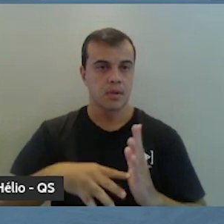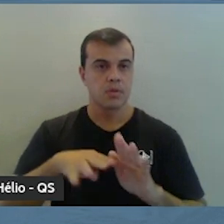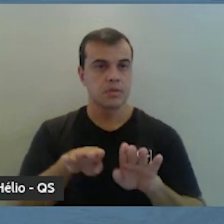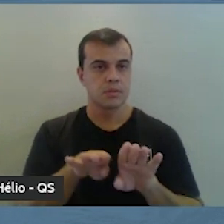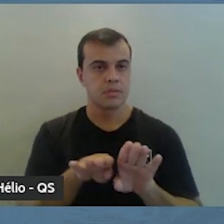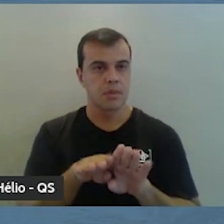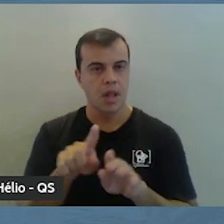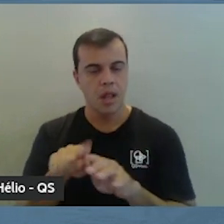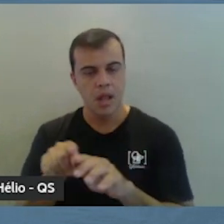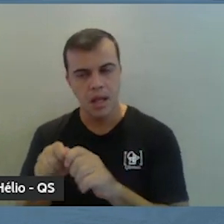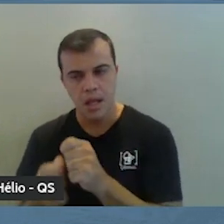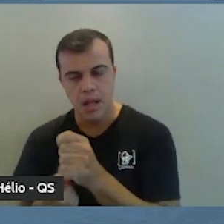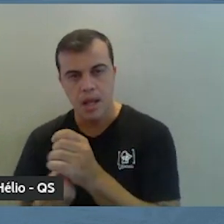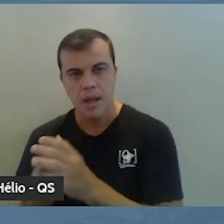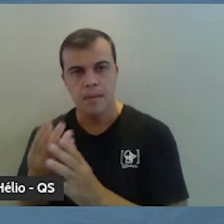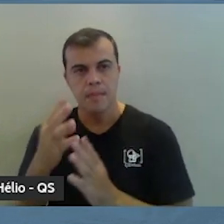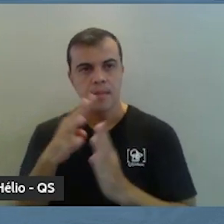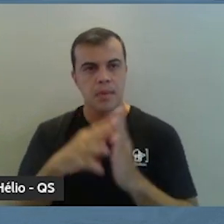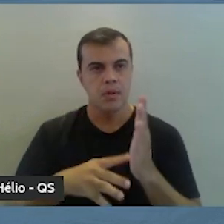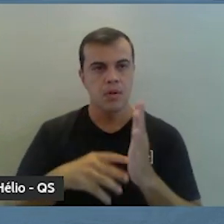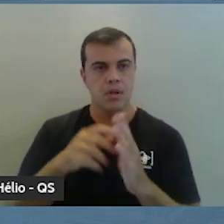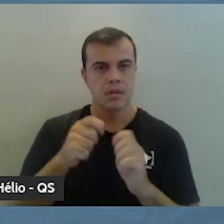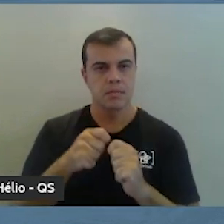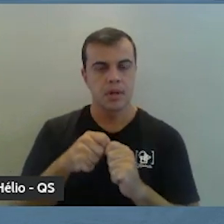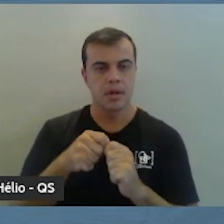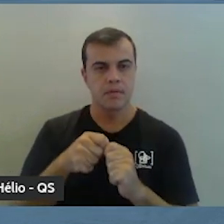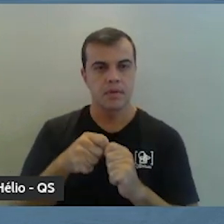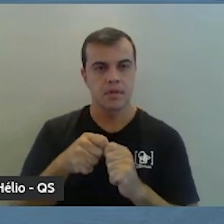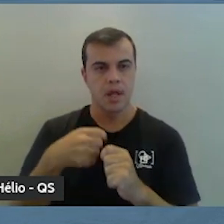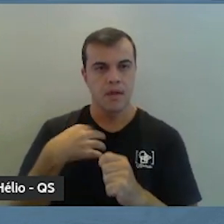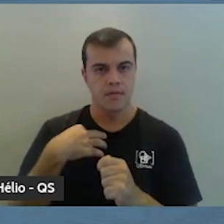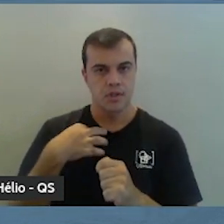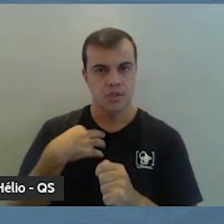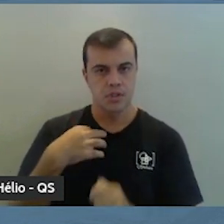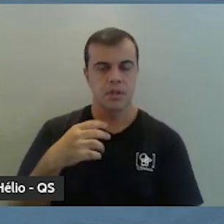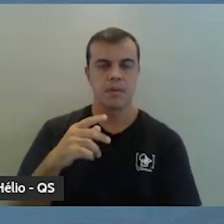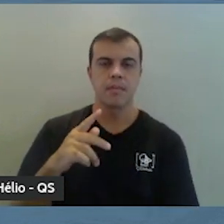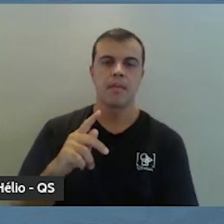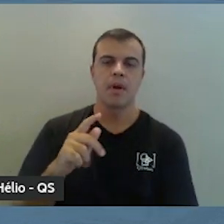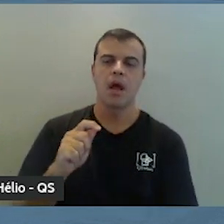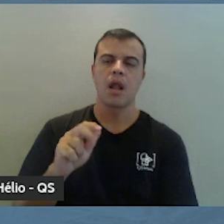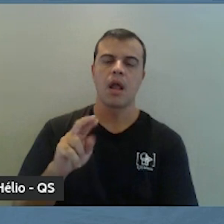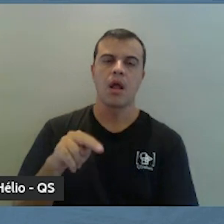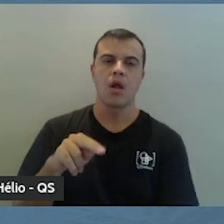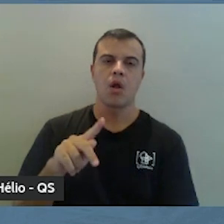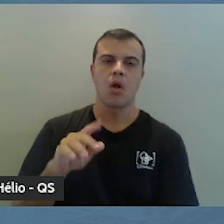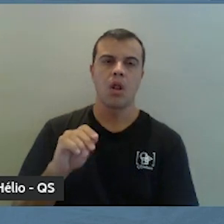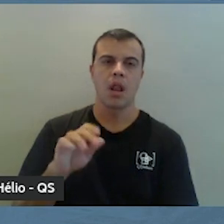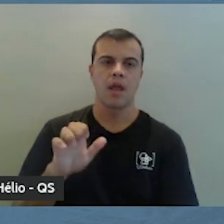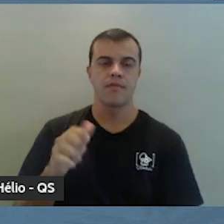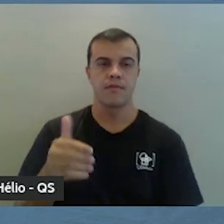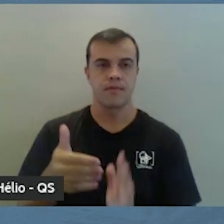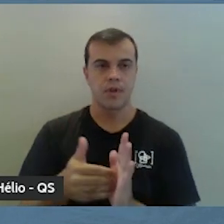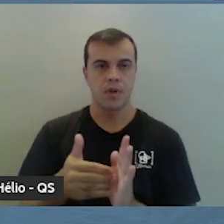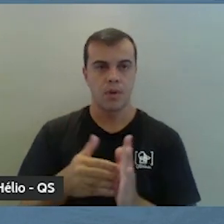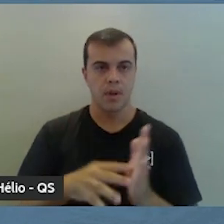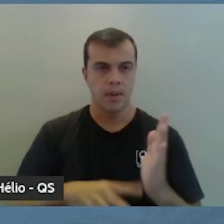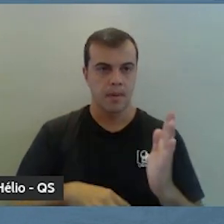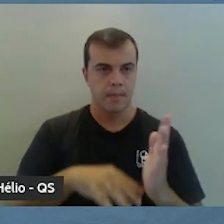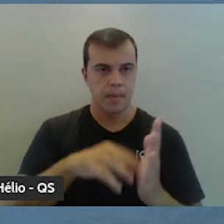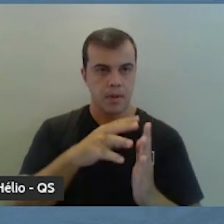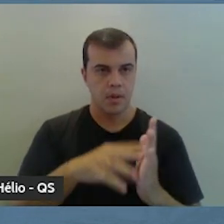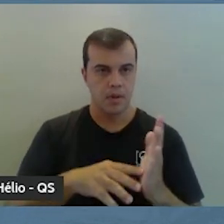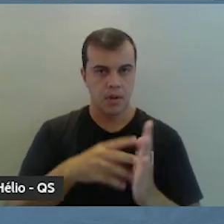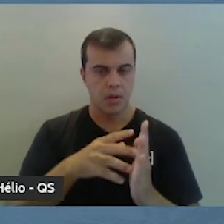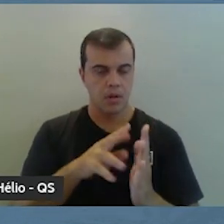ele cria pinturas para serem vestidas, que são os parangolés. O conceito final é uma pintura para ser